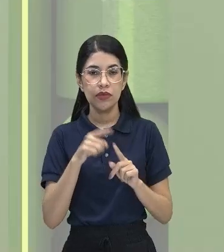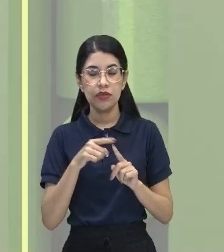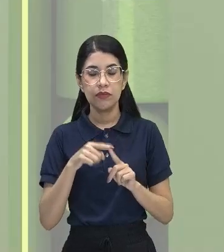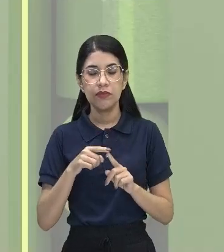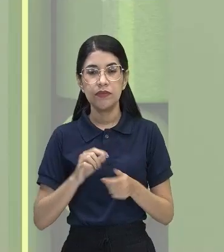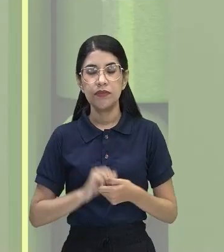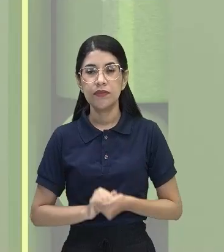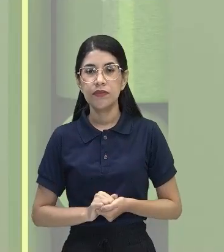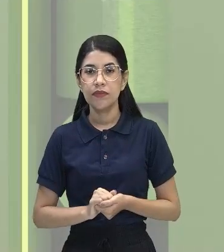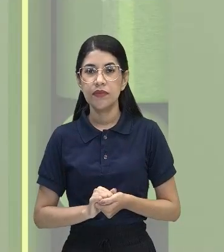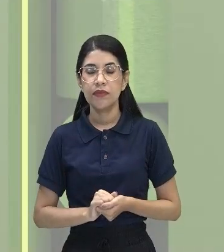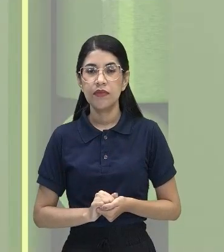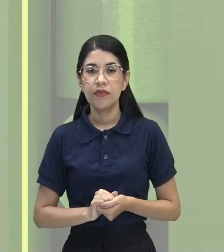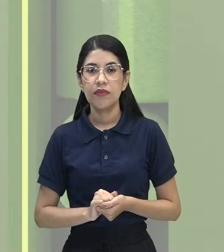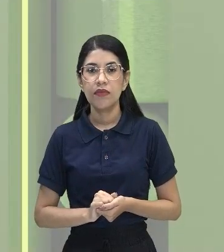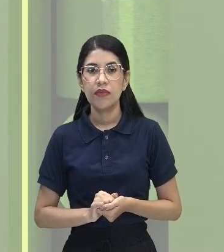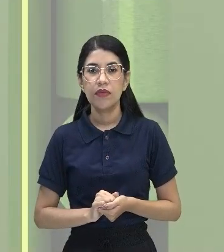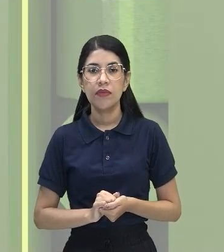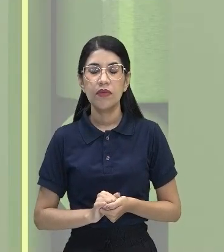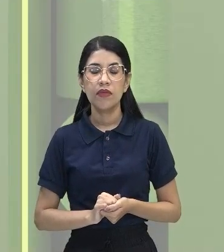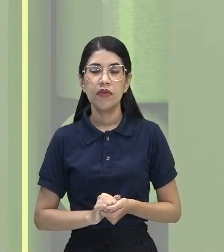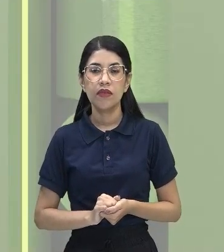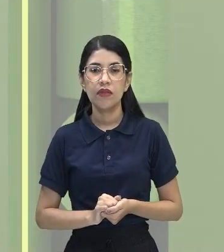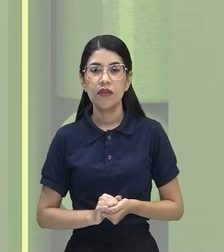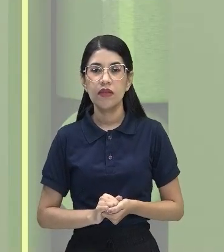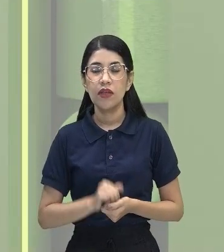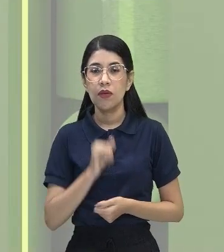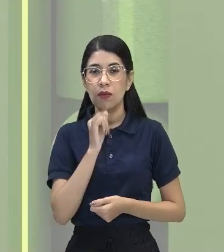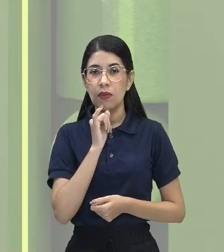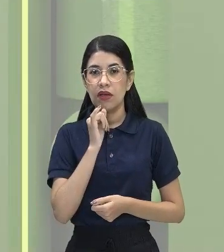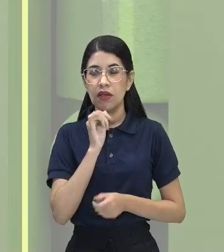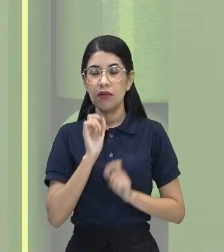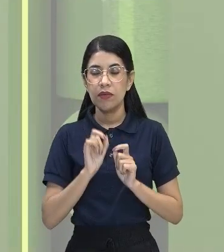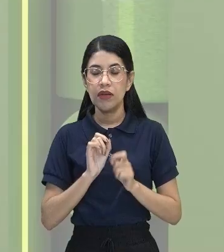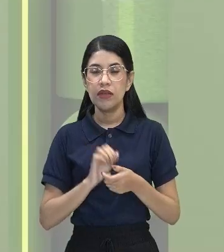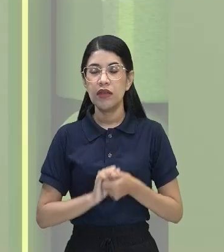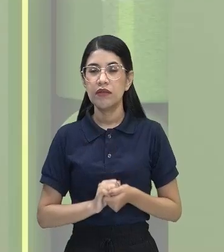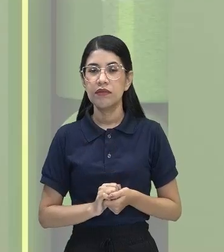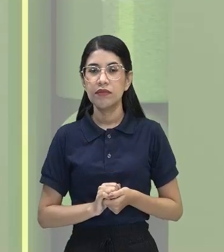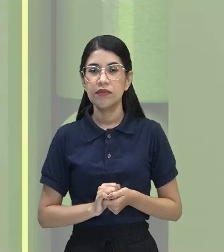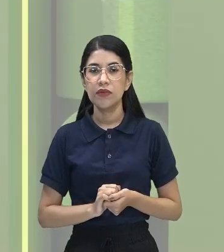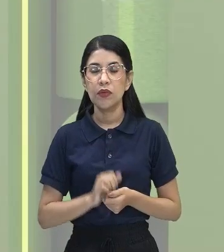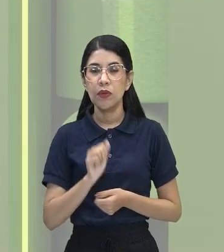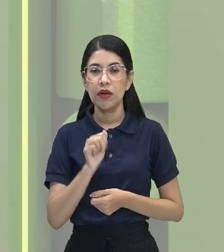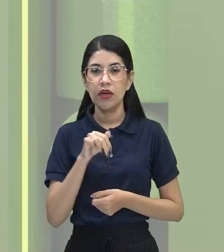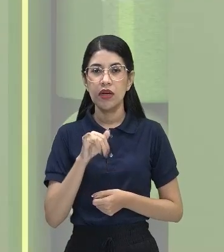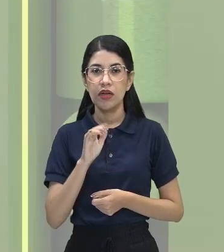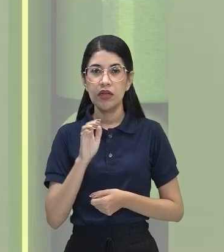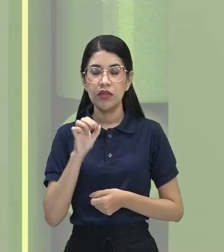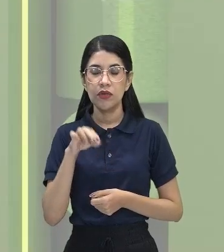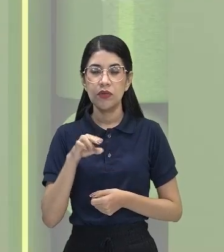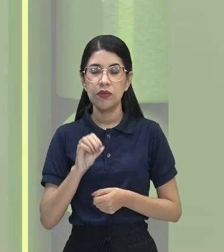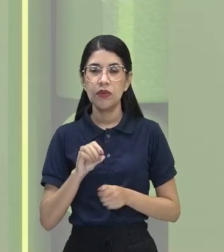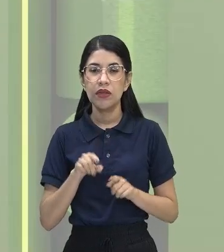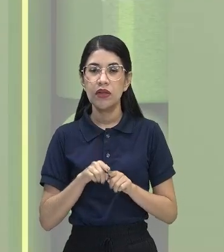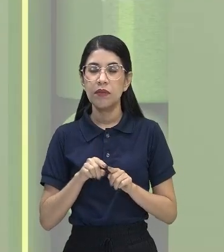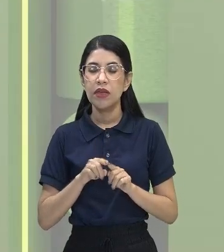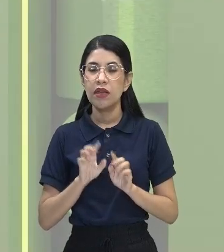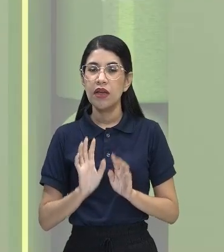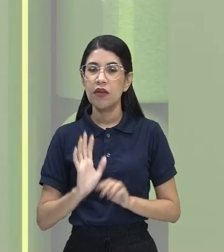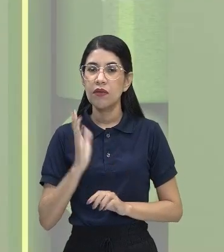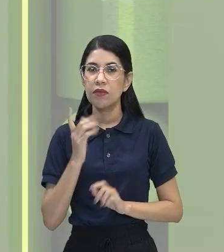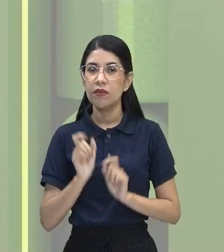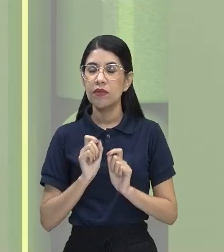No caso lá que nós vimos da experiência de Young, você viu que o encontro das ondas gerou em certas partes